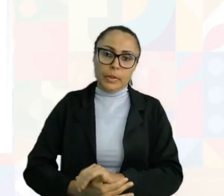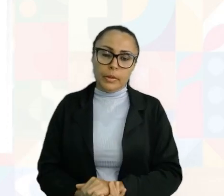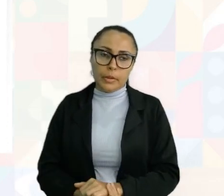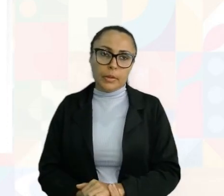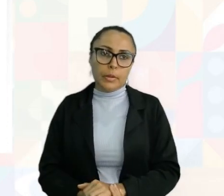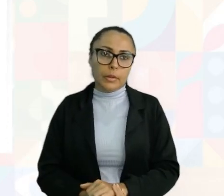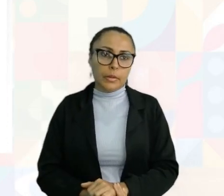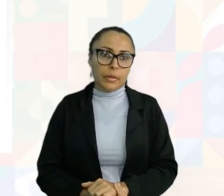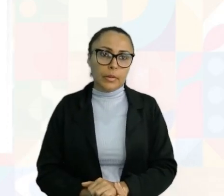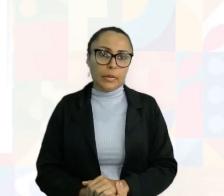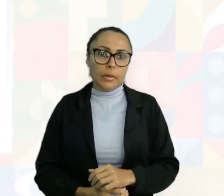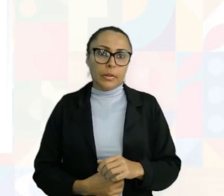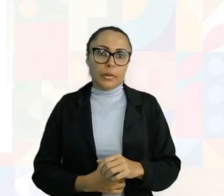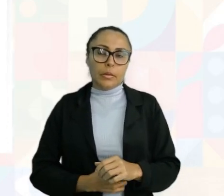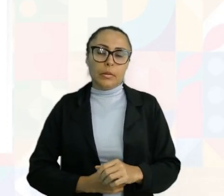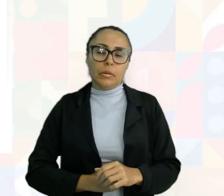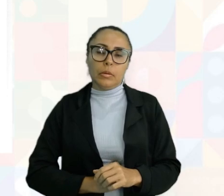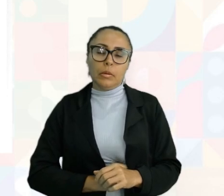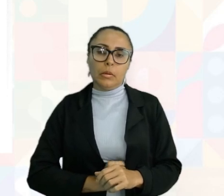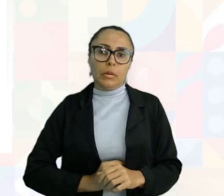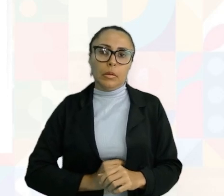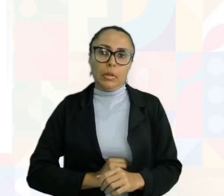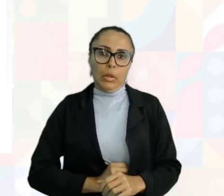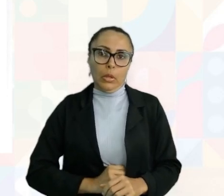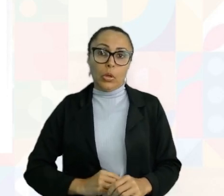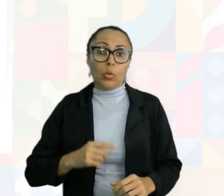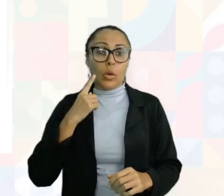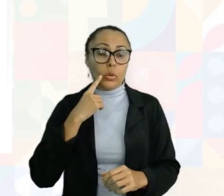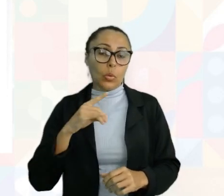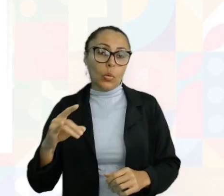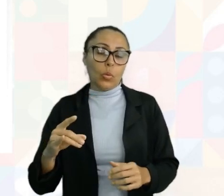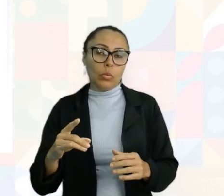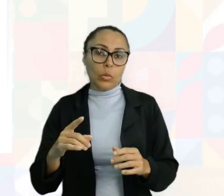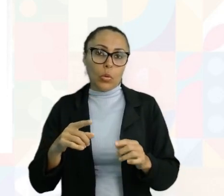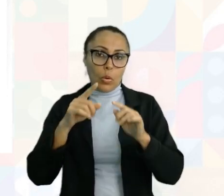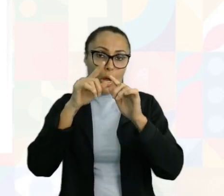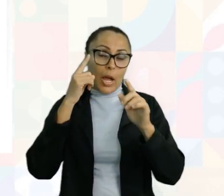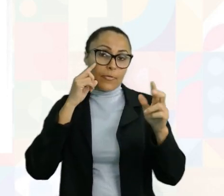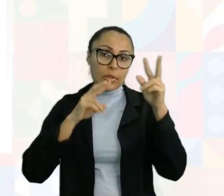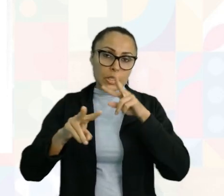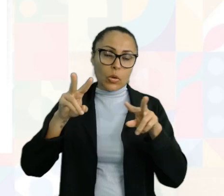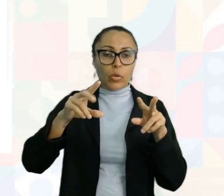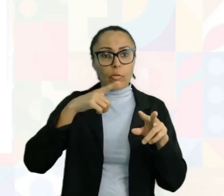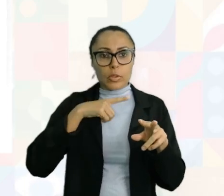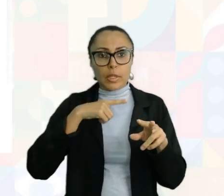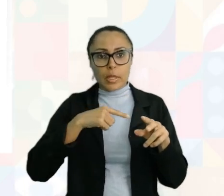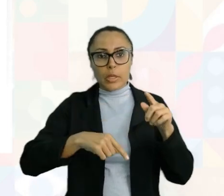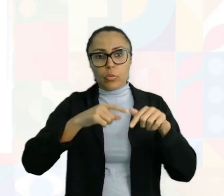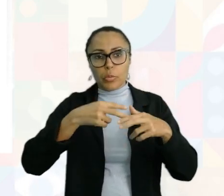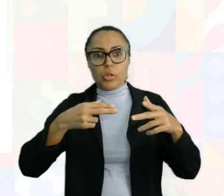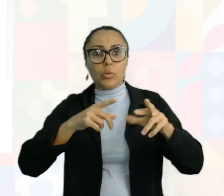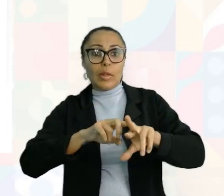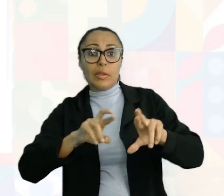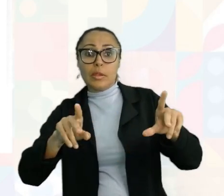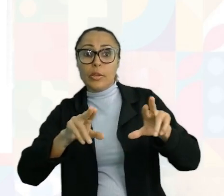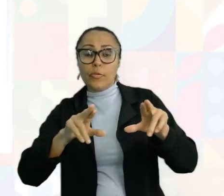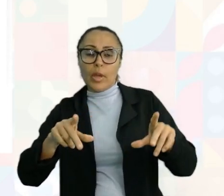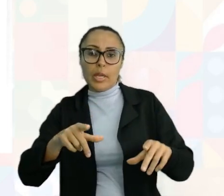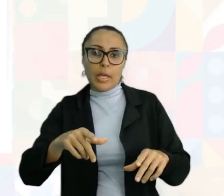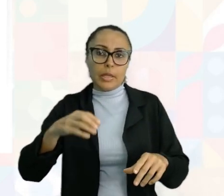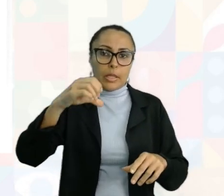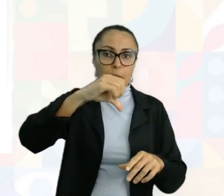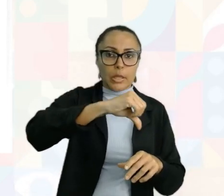oblíqua, quando o ângulo de incidência, a visão que você tem do objeto é diferente de 90